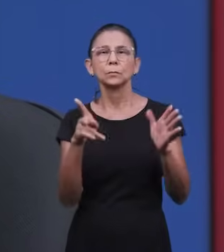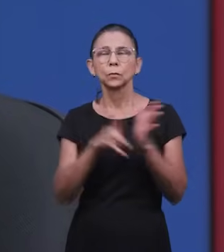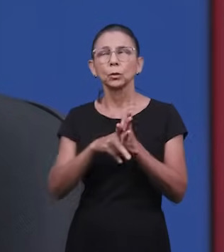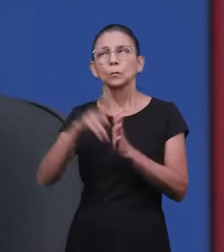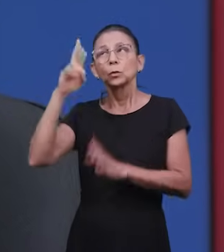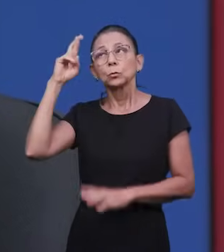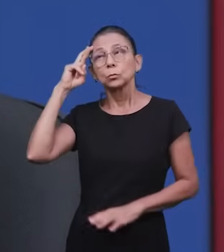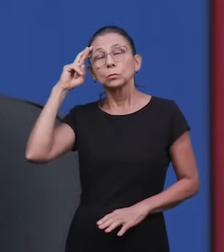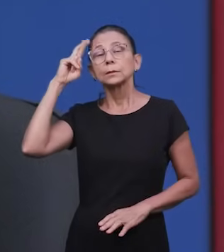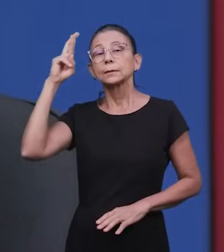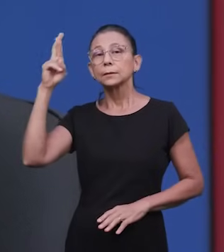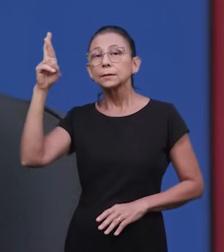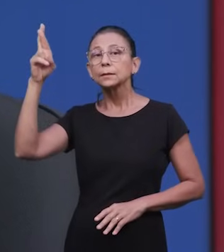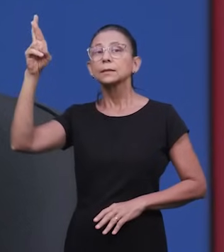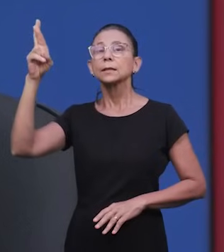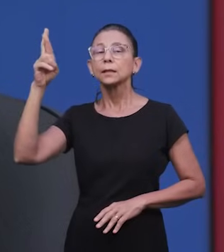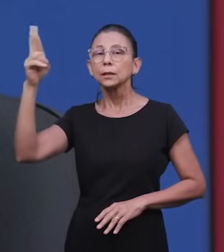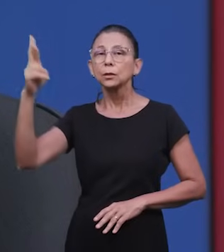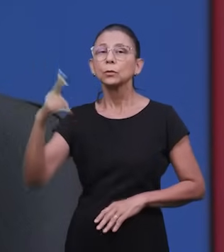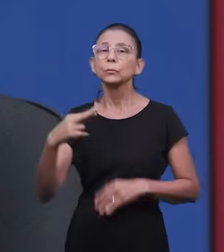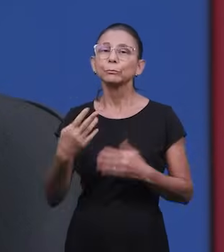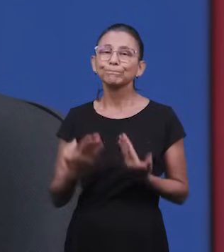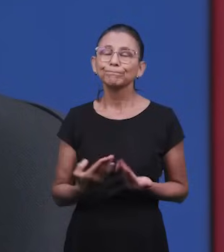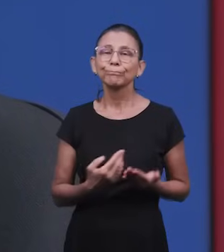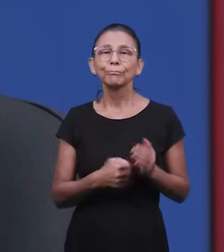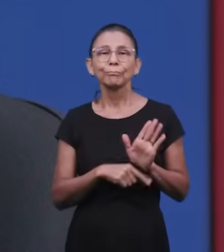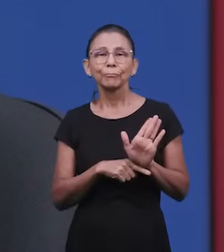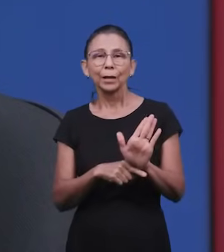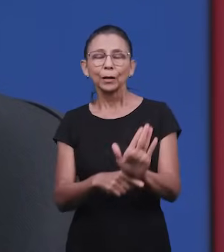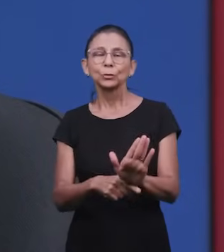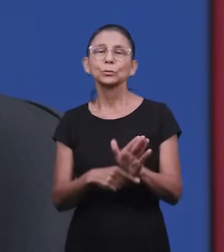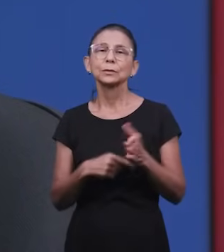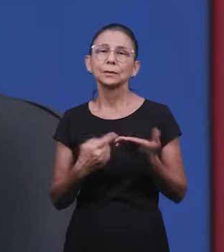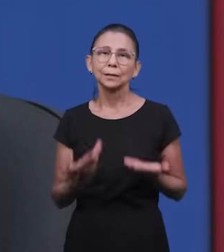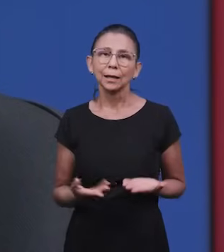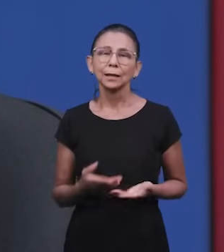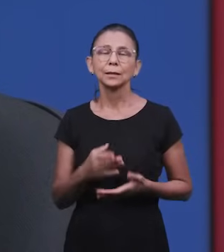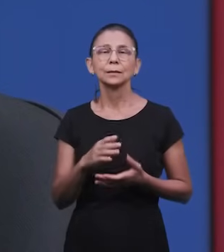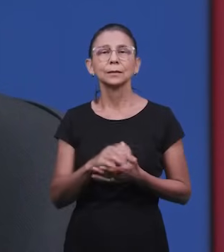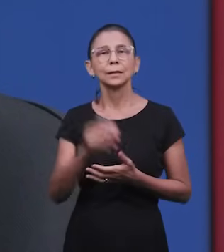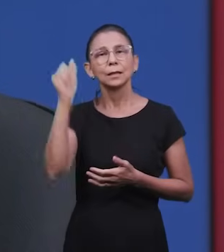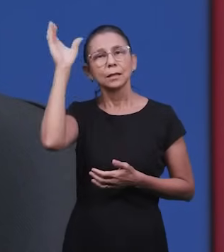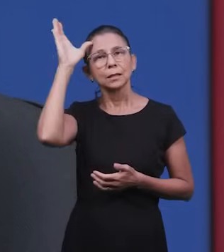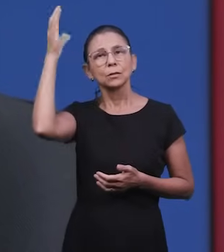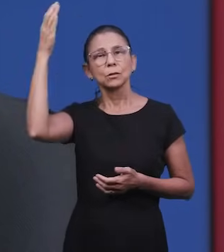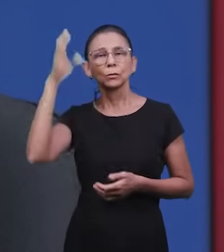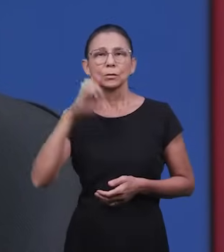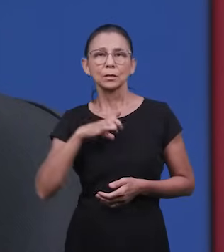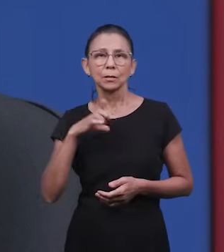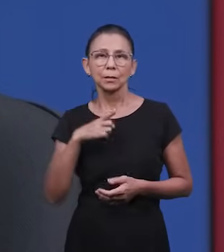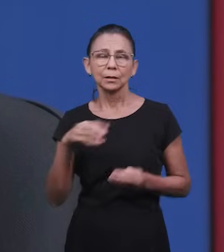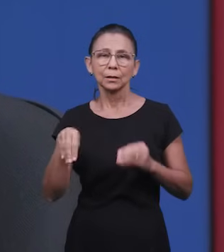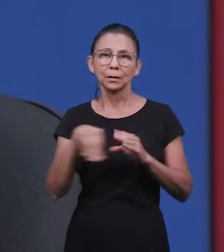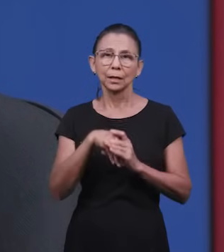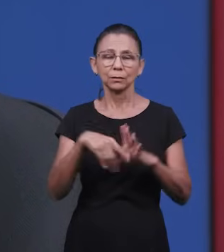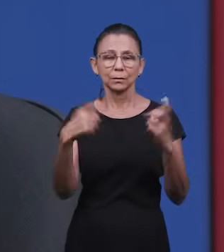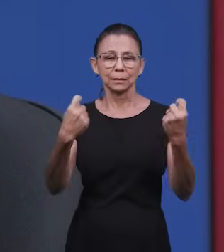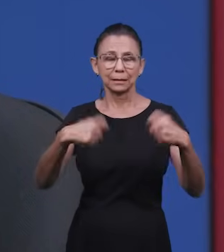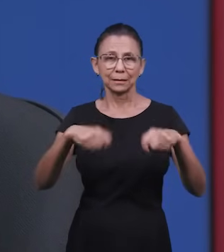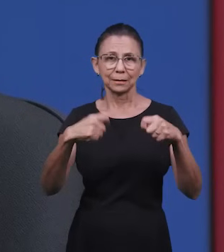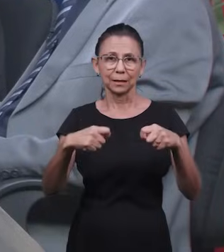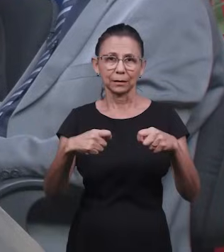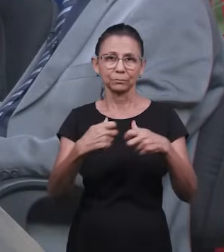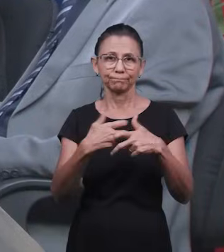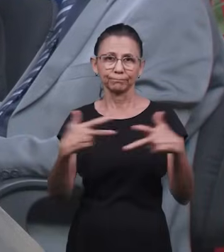a pessoa, para que tenha uma solução daquilo que a pessoa necessita, aquilo que a pessoa